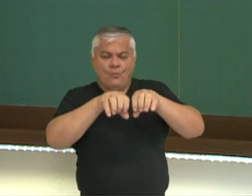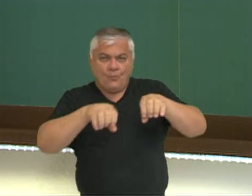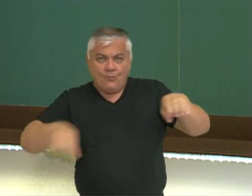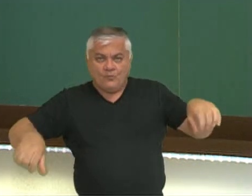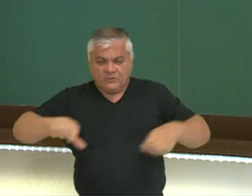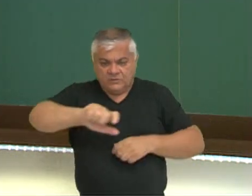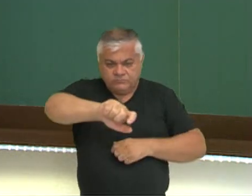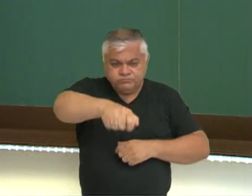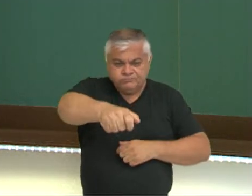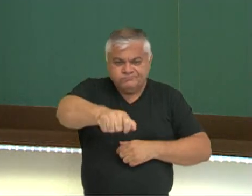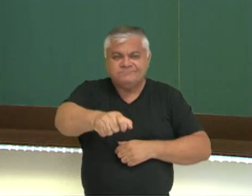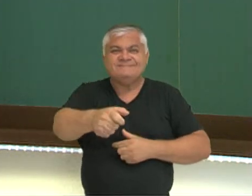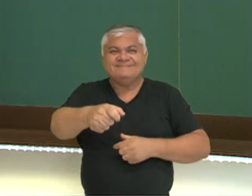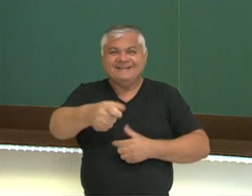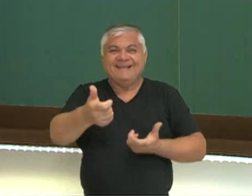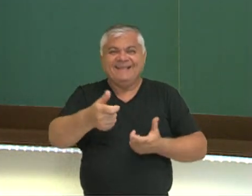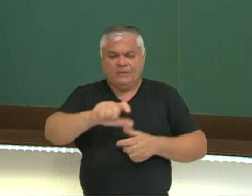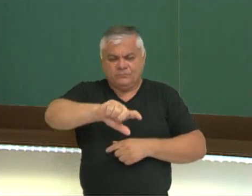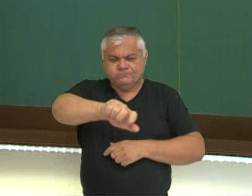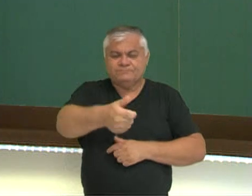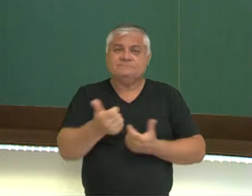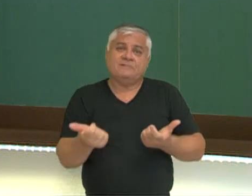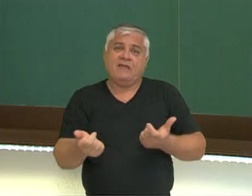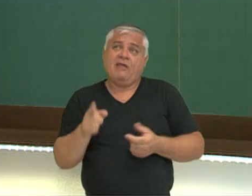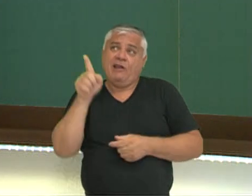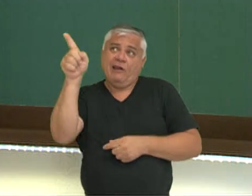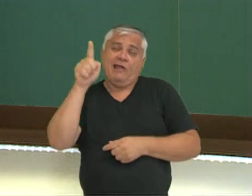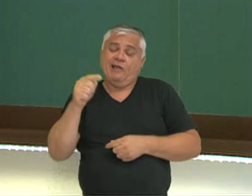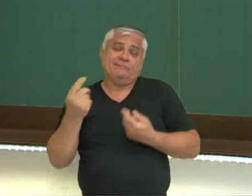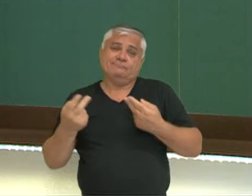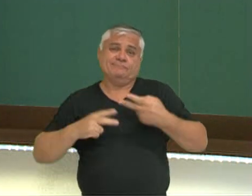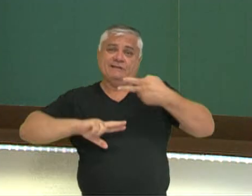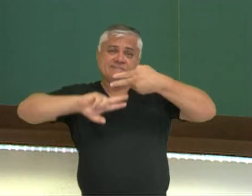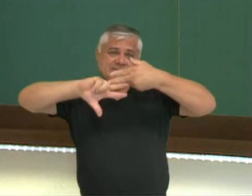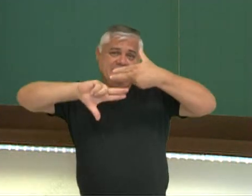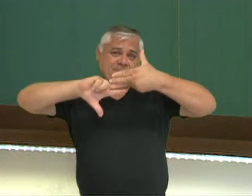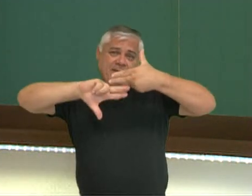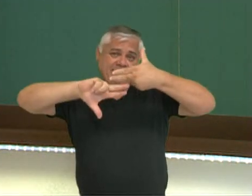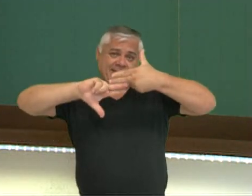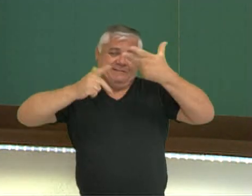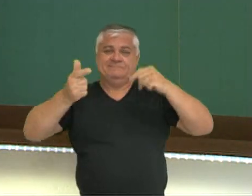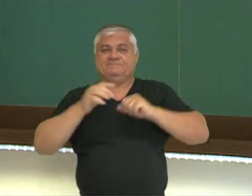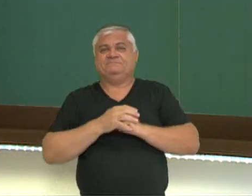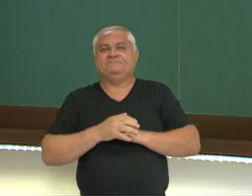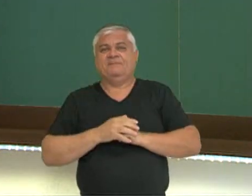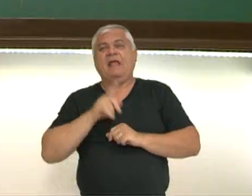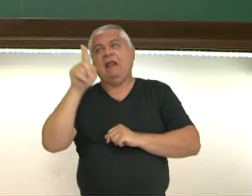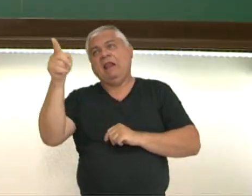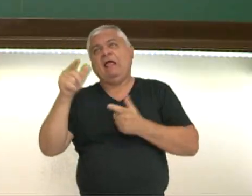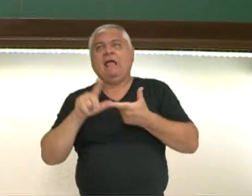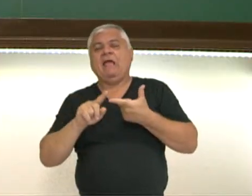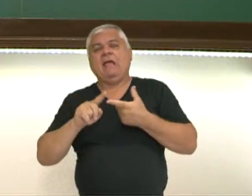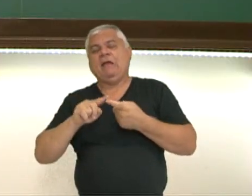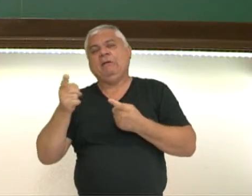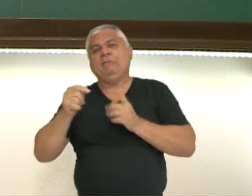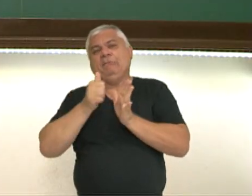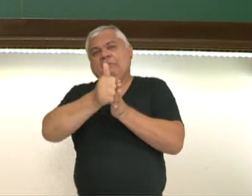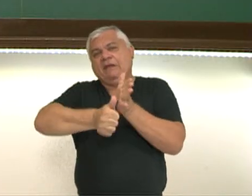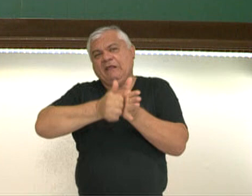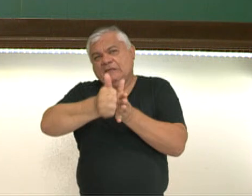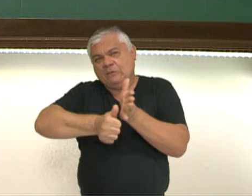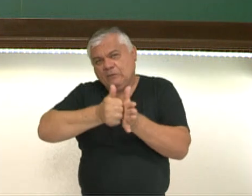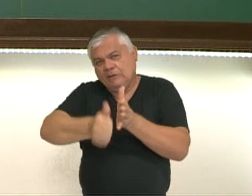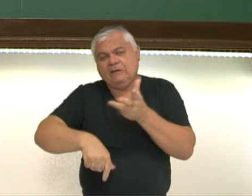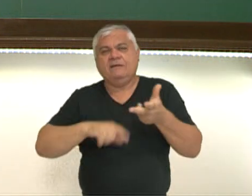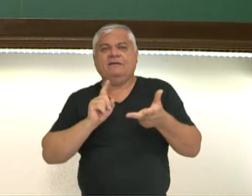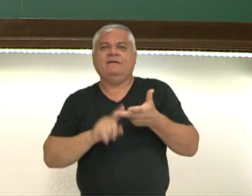casa? Ah, algum pode falar, a minha vem lá da Sanepar, a minha vem lá da Águas de Paranaguá, quem mora no